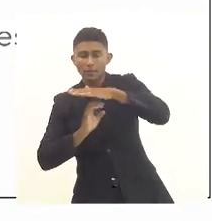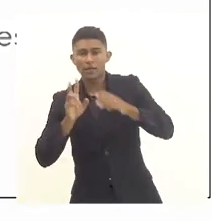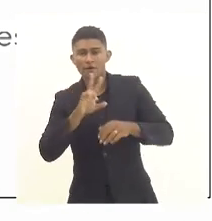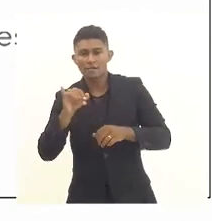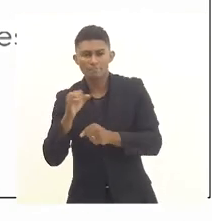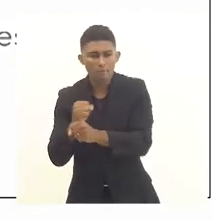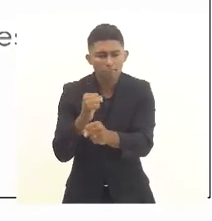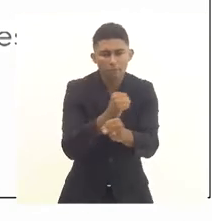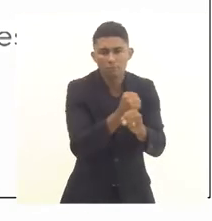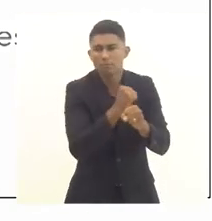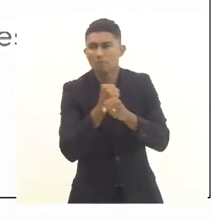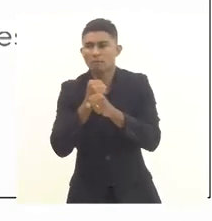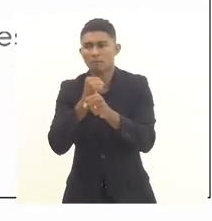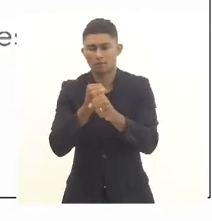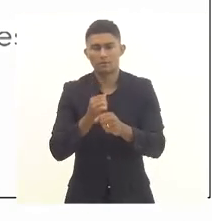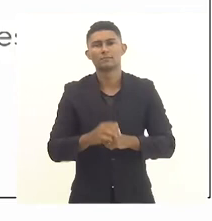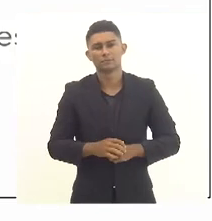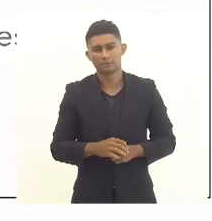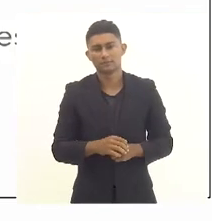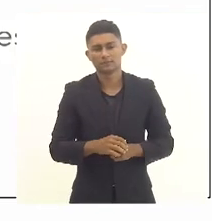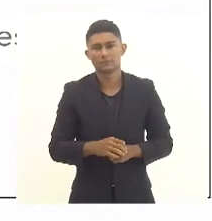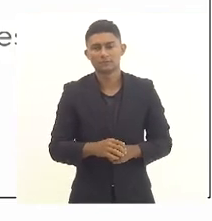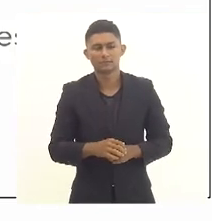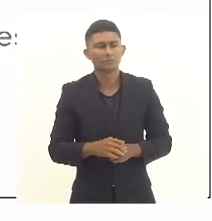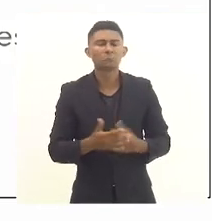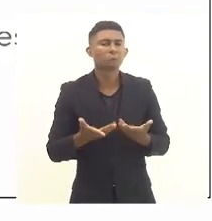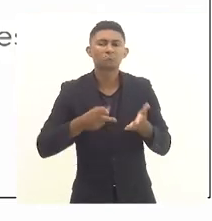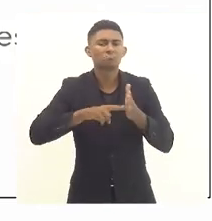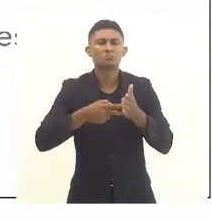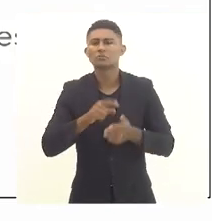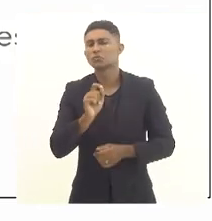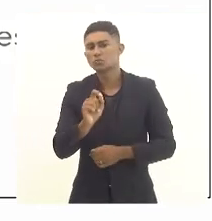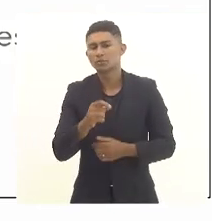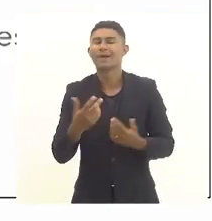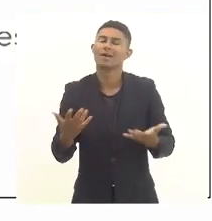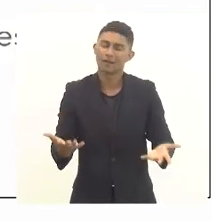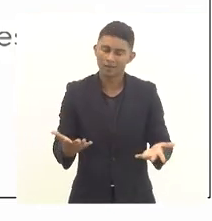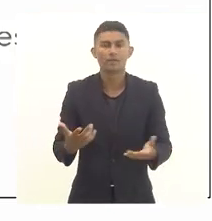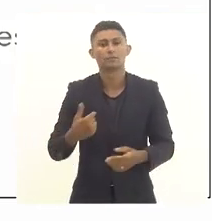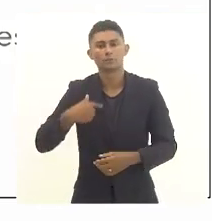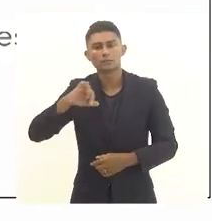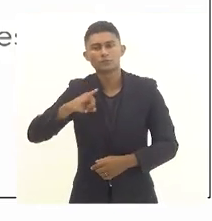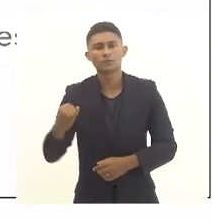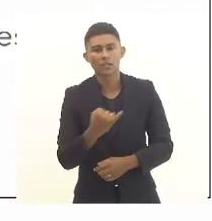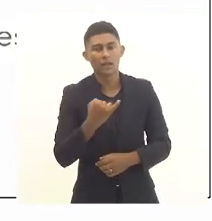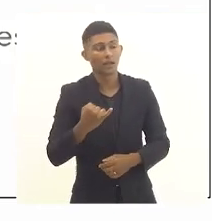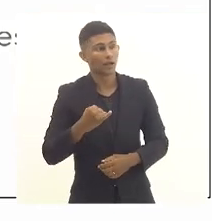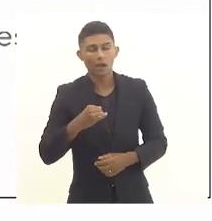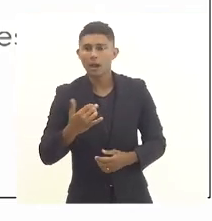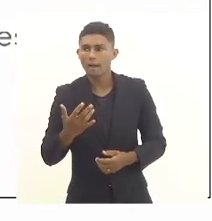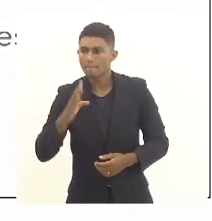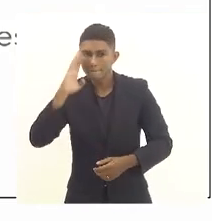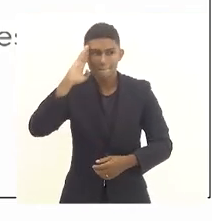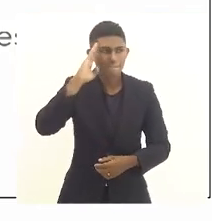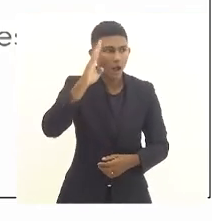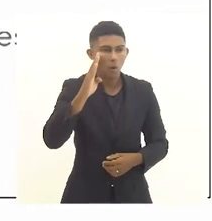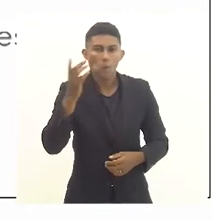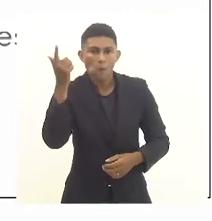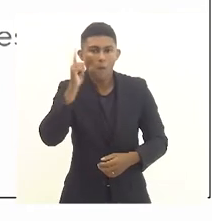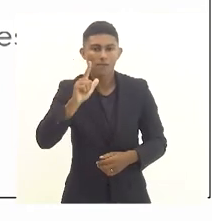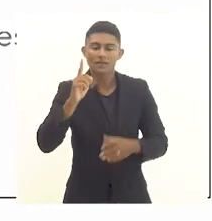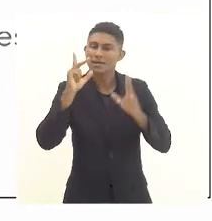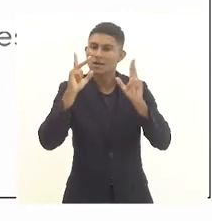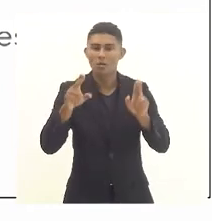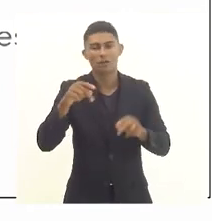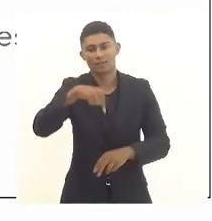e prover essa cobertura. O que é isso, meus caros? É uma oportunidade de sair na frente, como o Estado do Rio de Janeiro fez na frente